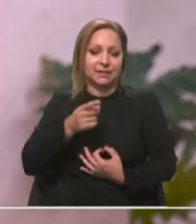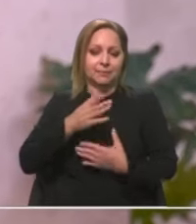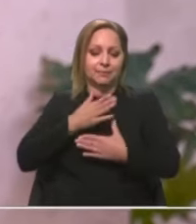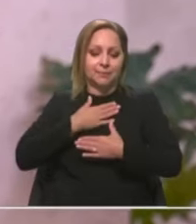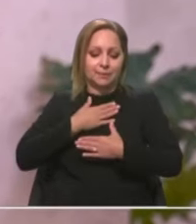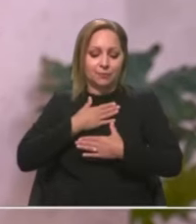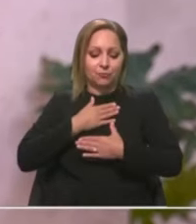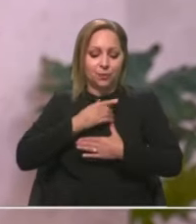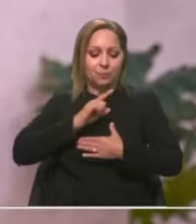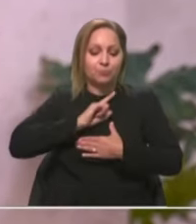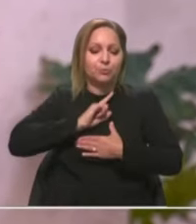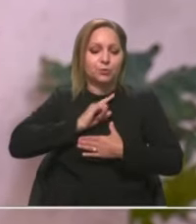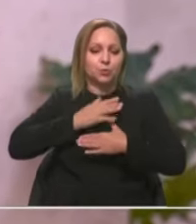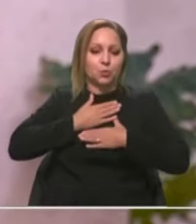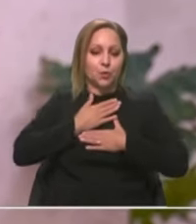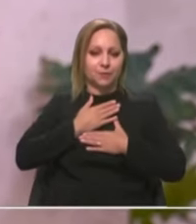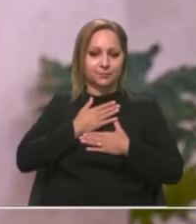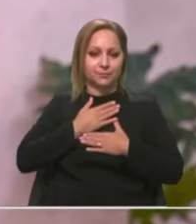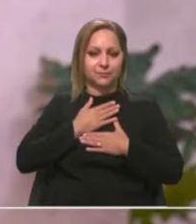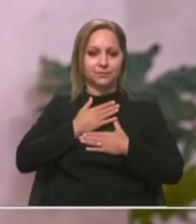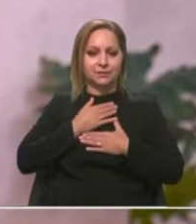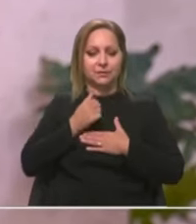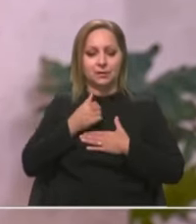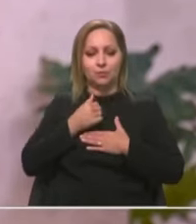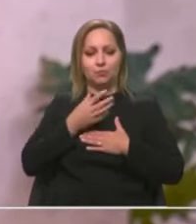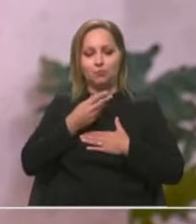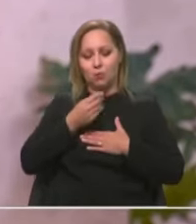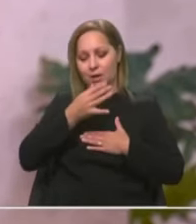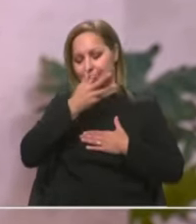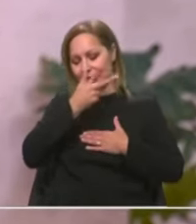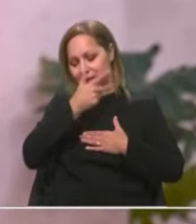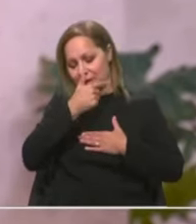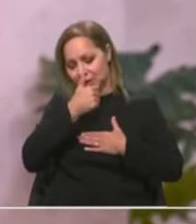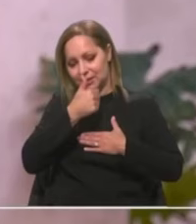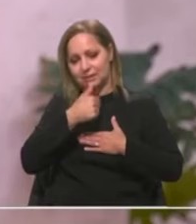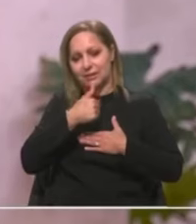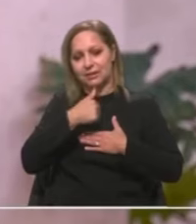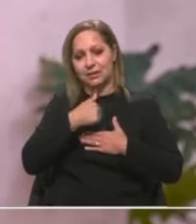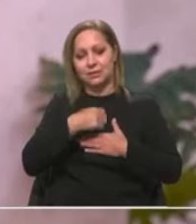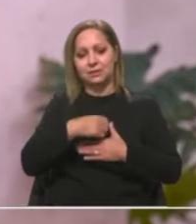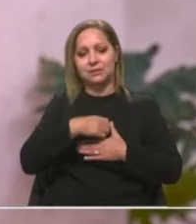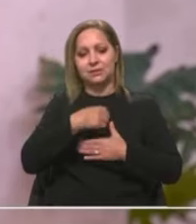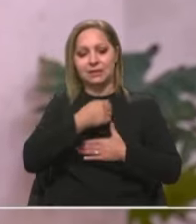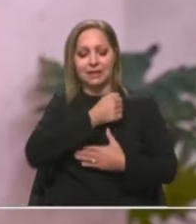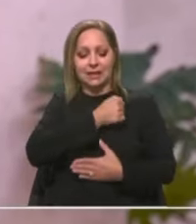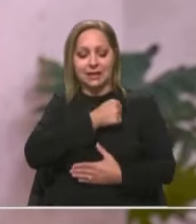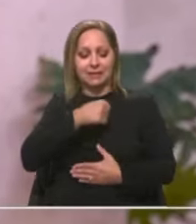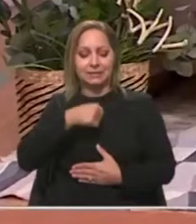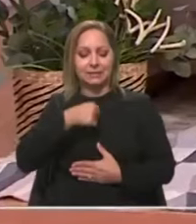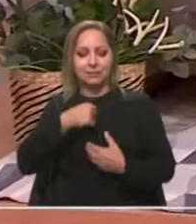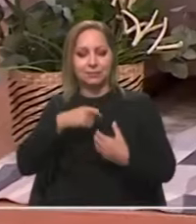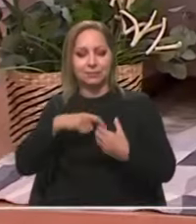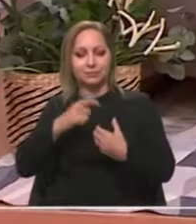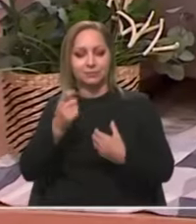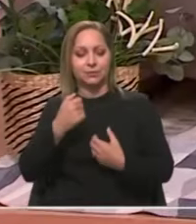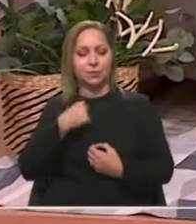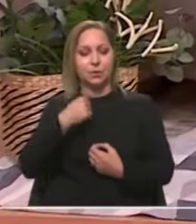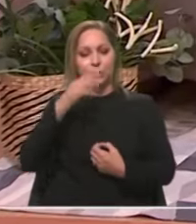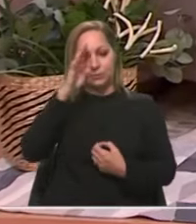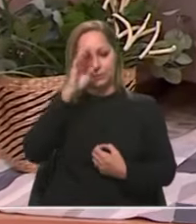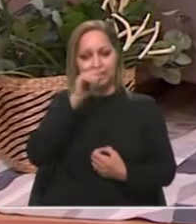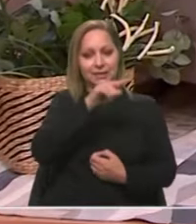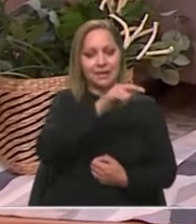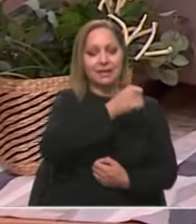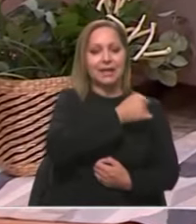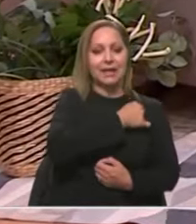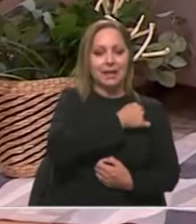Eu vim daí com muita tristeza, era como que estava a abandonar a minha casa. Eu sei que tenho a minha casa fora, mas aquilo para mim